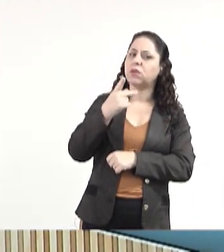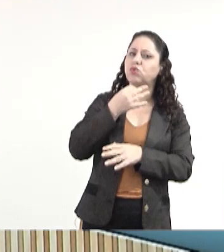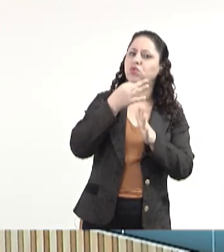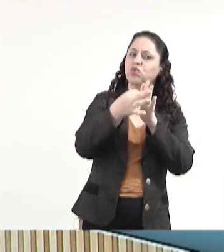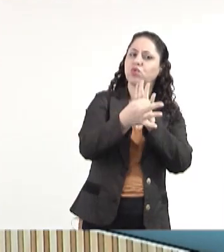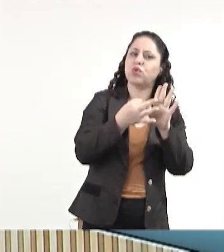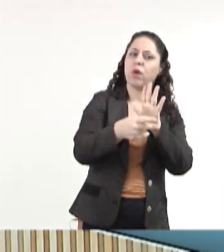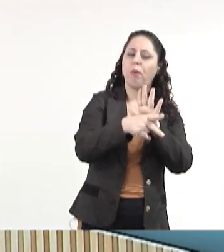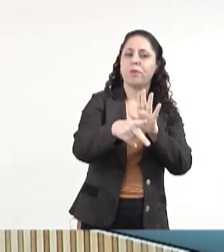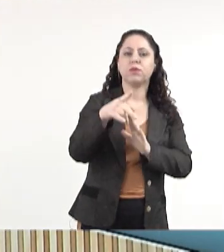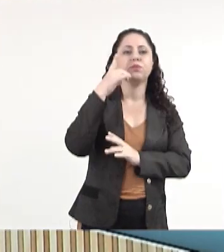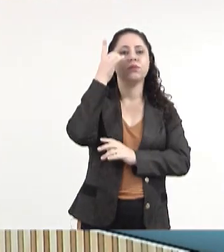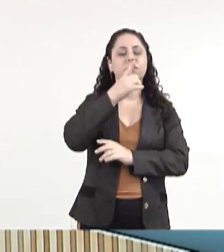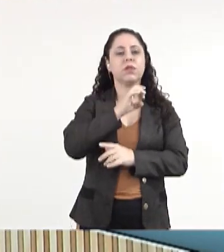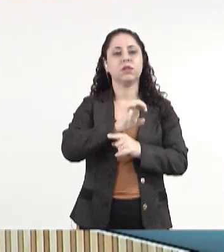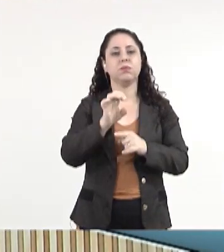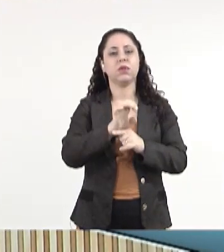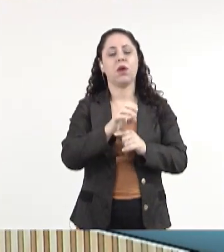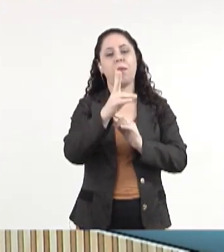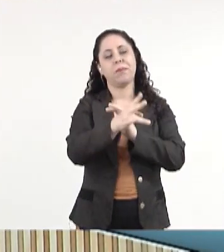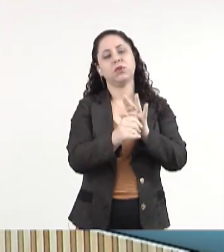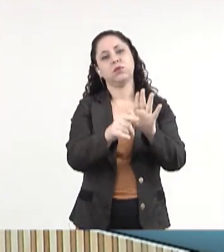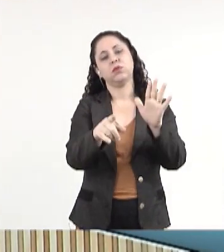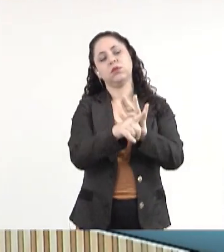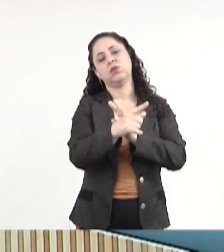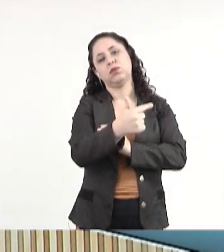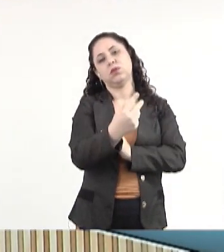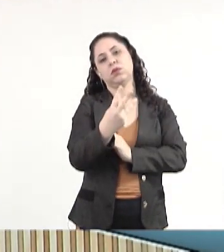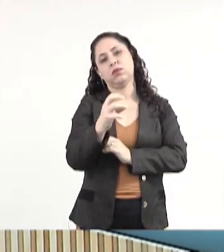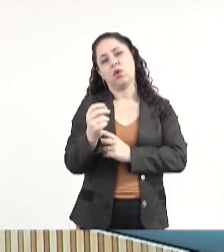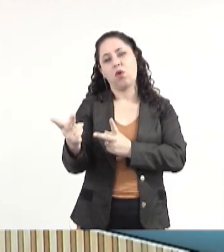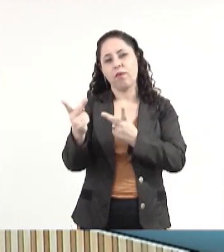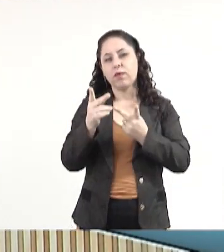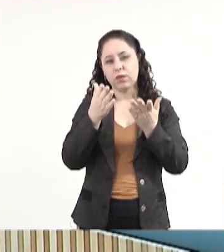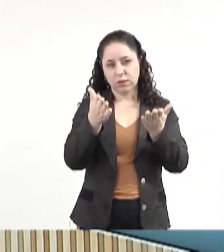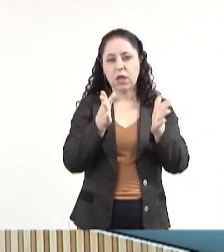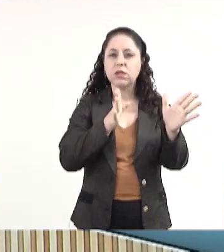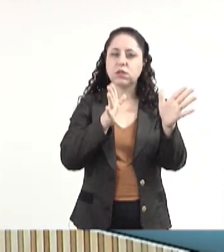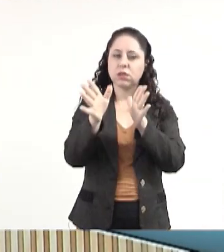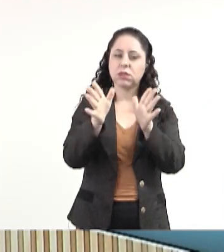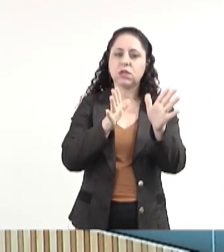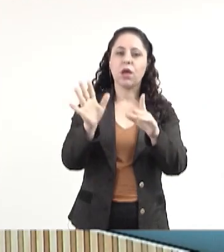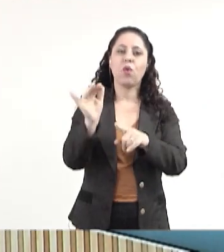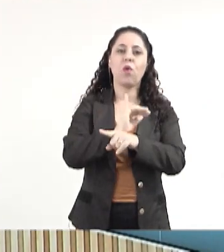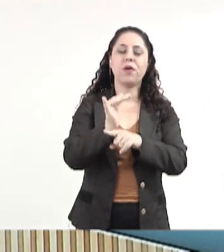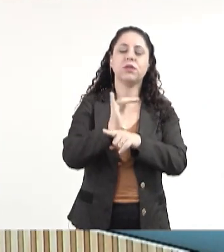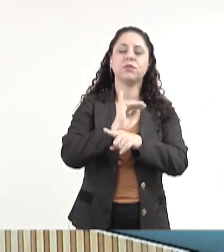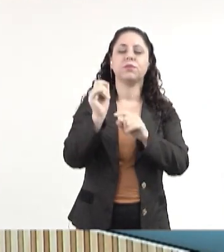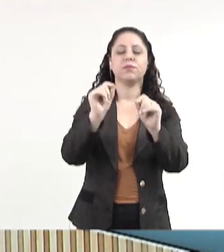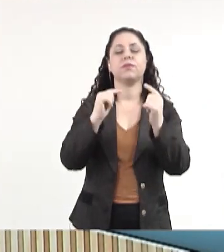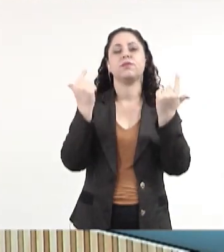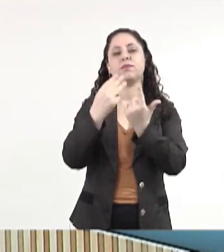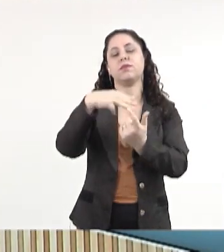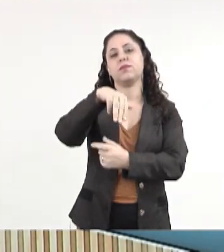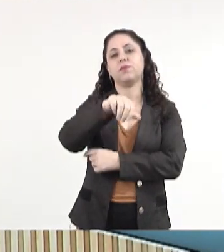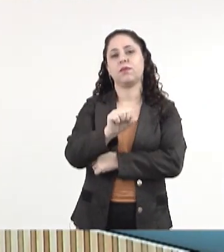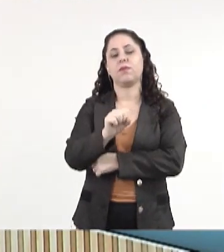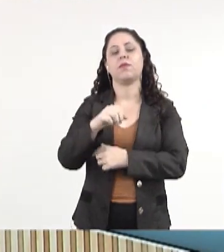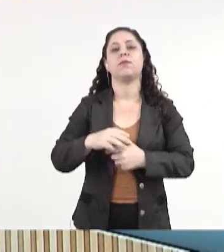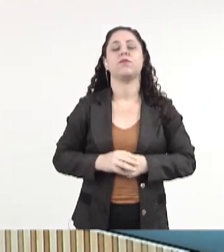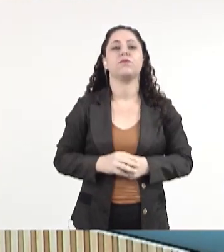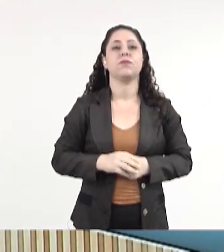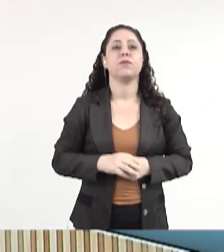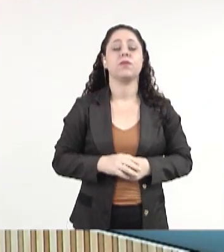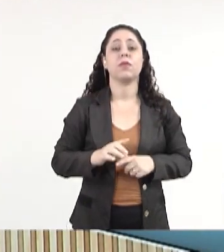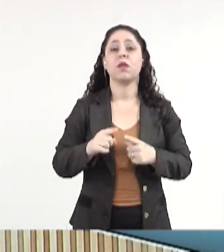dos deputados estaduais com relação ao projeto de lei 230, eu te convido a acessar o nosso canal no YouTube, o Assembleia Legislativa de